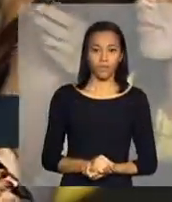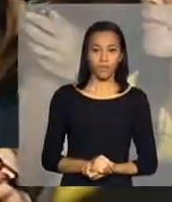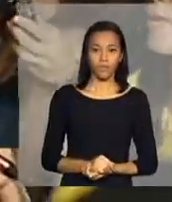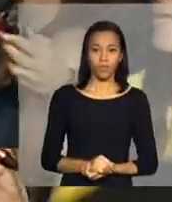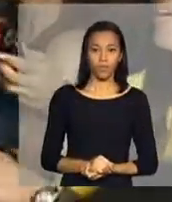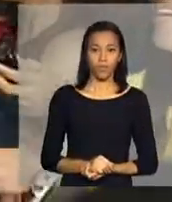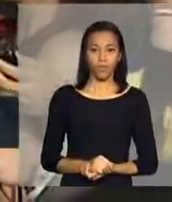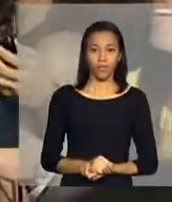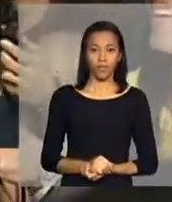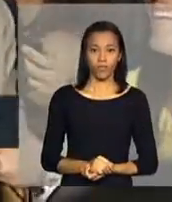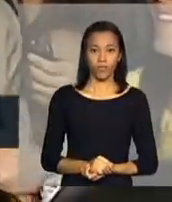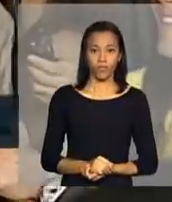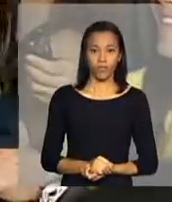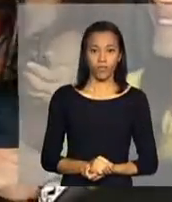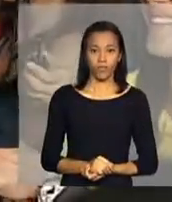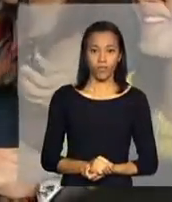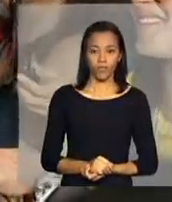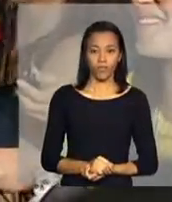haitianos, haitianos.